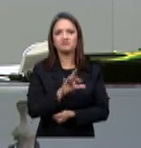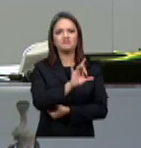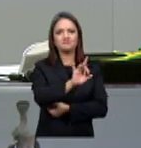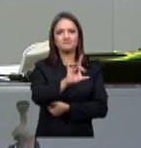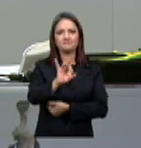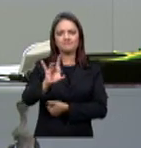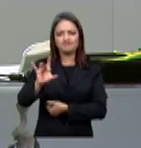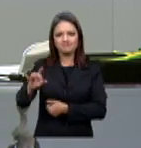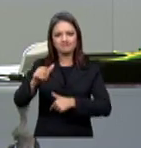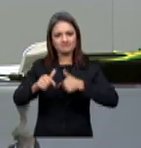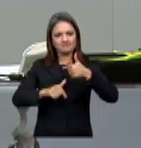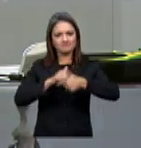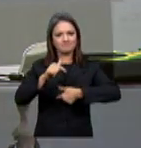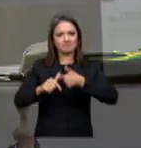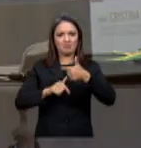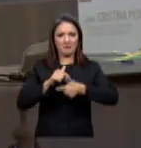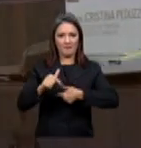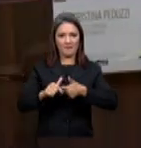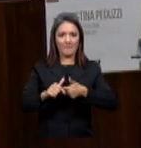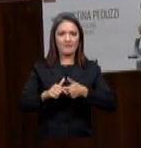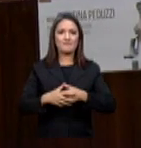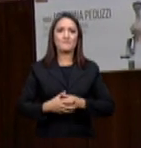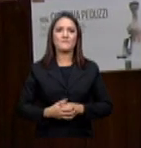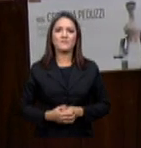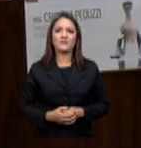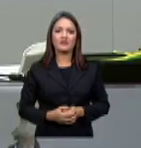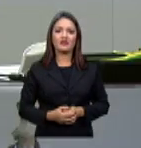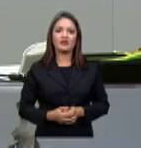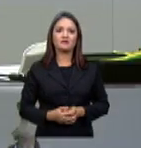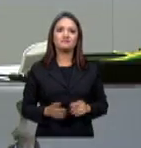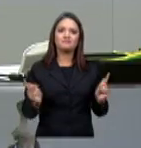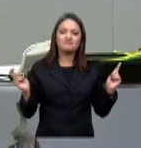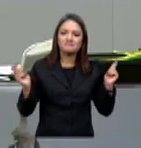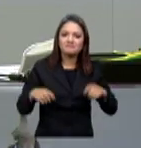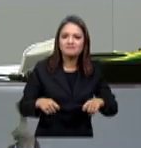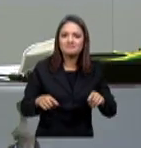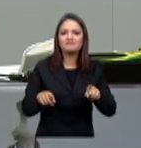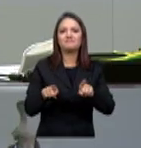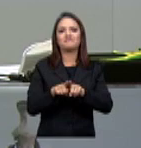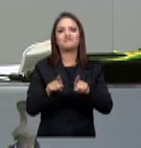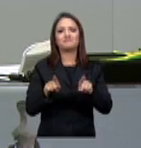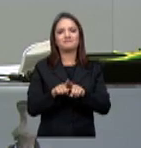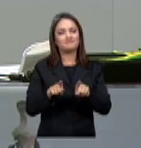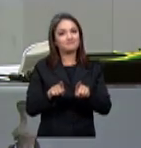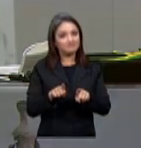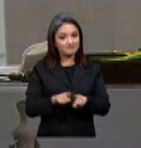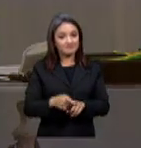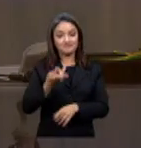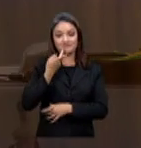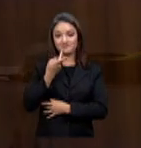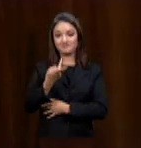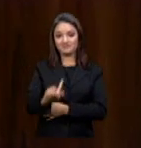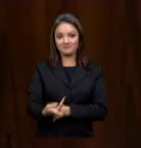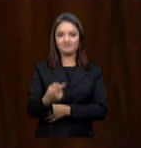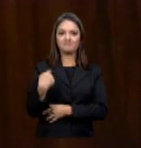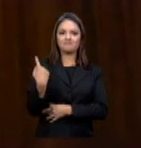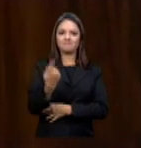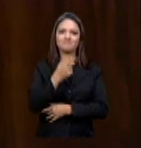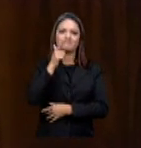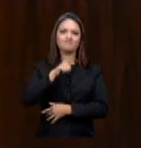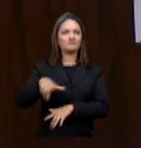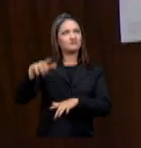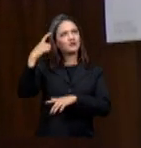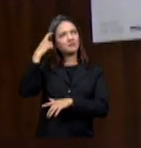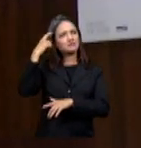de atuação e permitiram com suas intervenções que reflitamos juntos